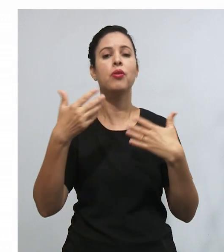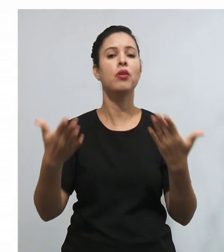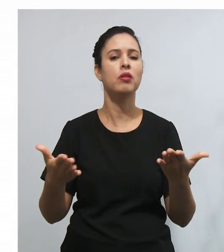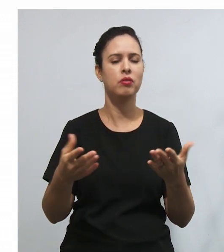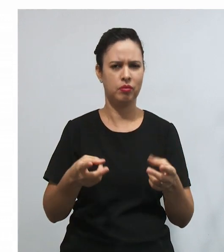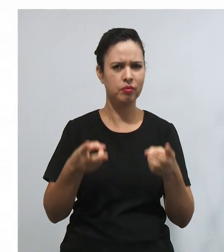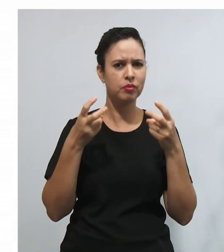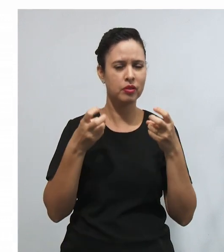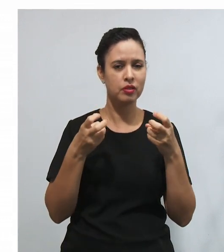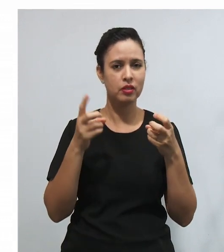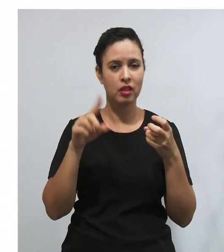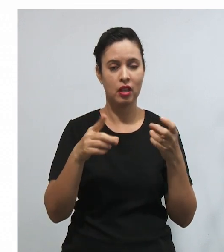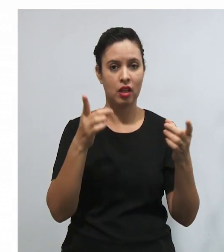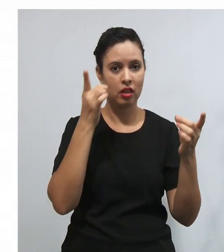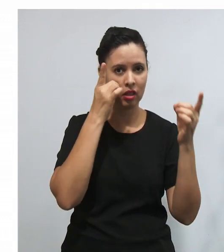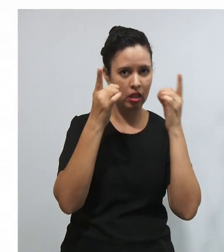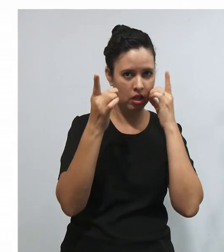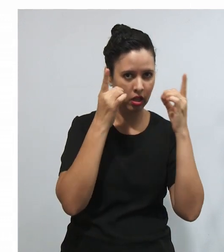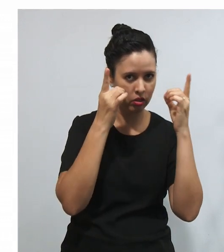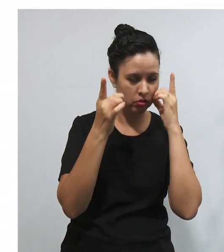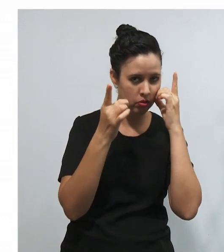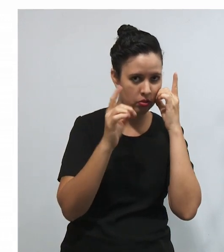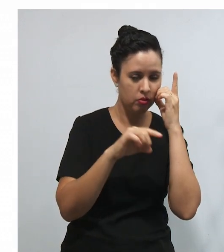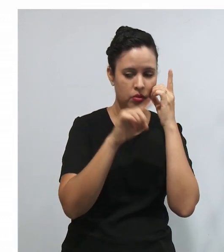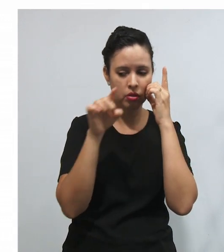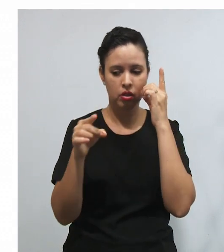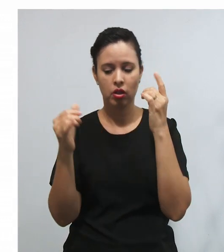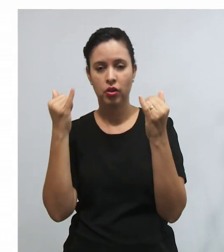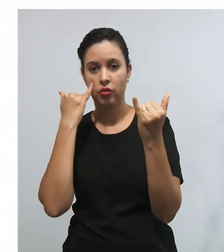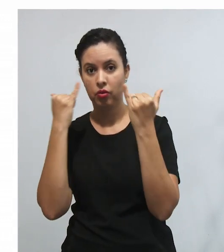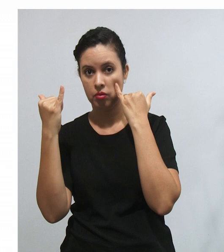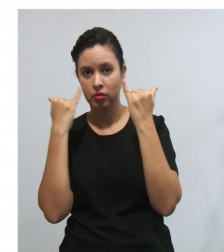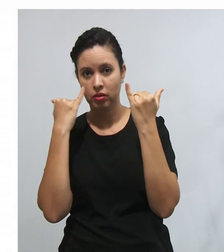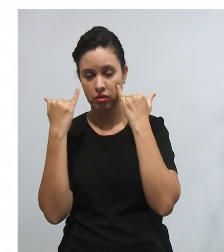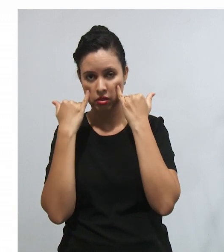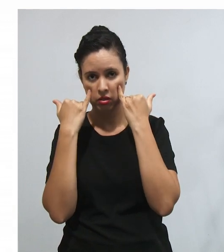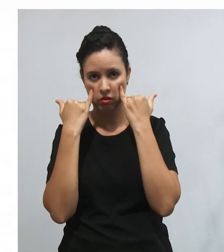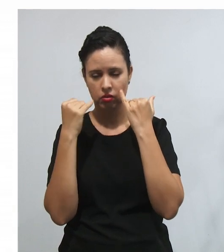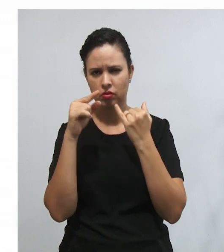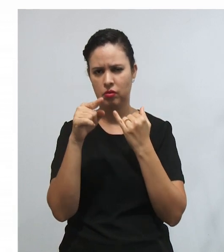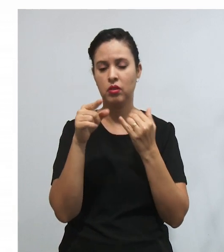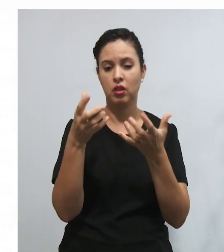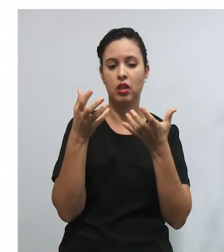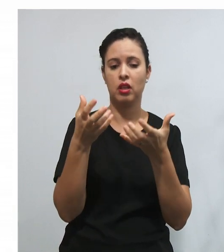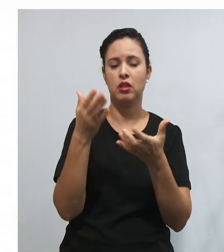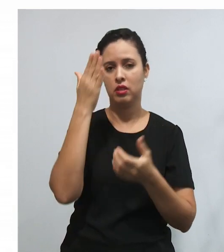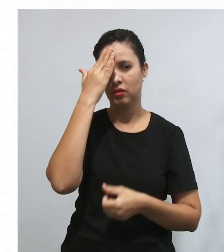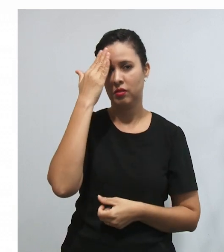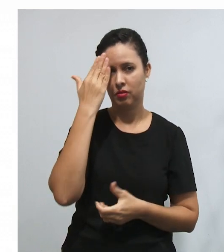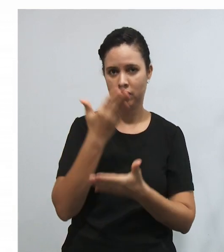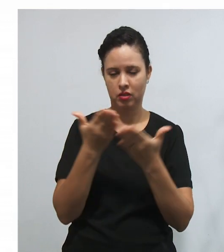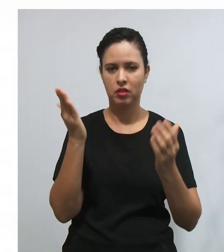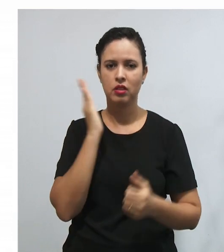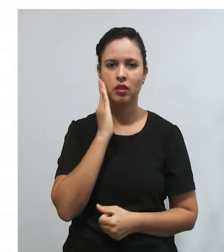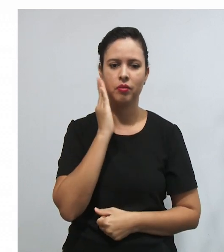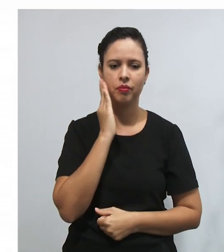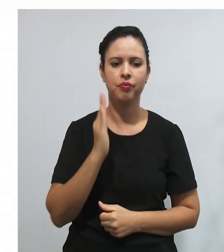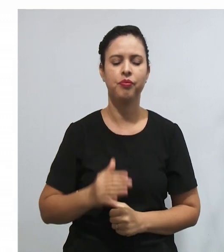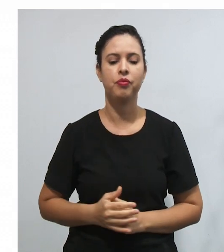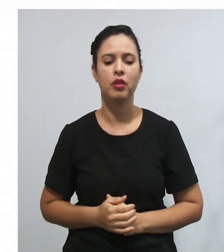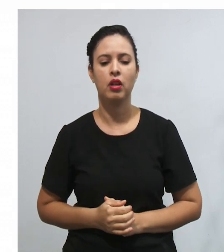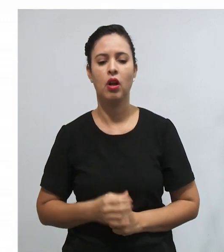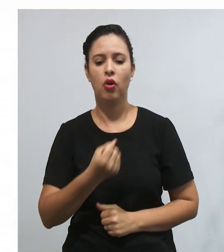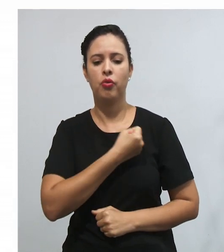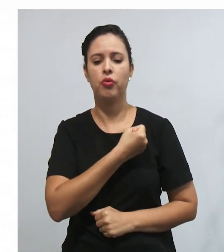que ele está falando de dado e de informação. Ele só quer saber se o candidato entende o que é um dado, o que é uma informação. E ele está dizendo que esse número